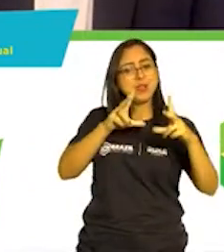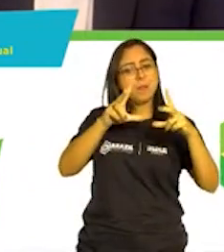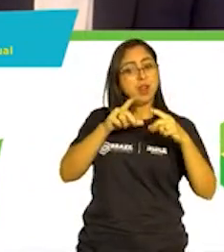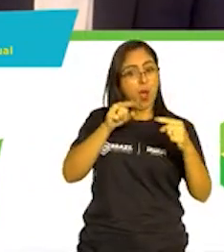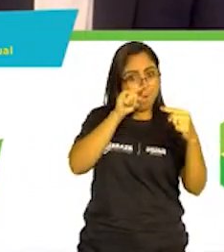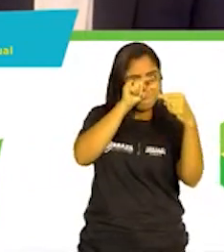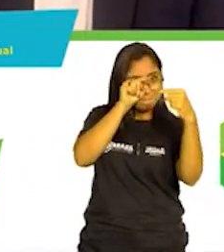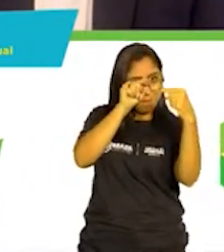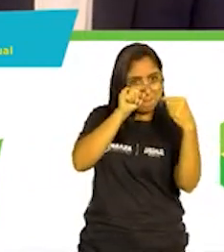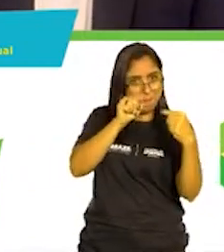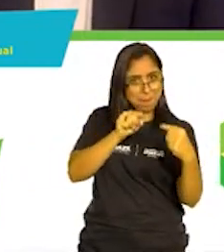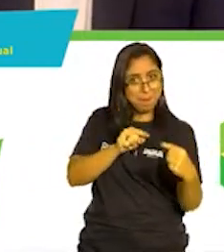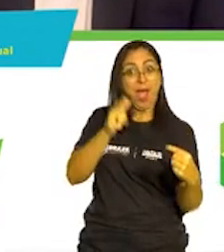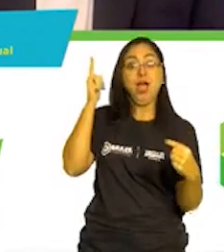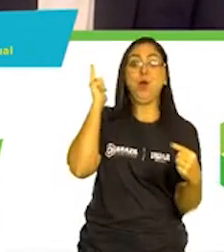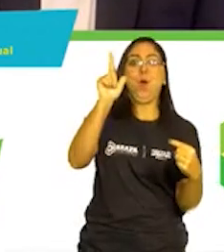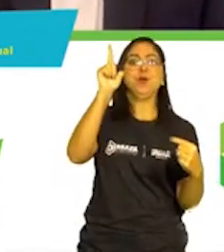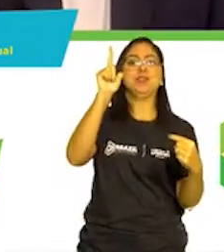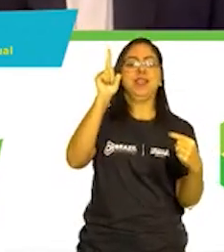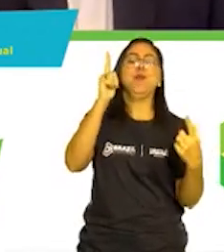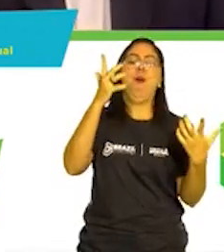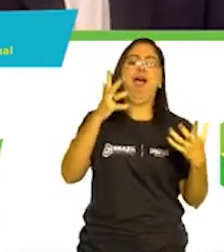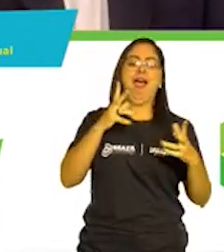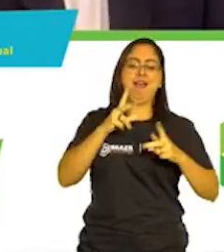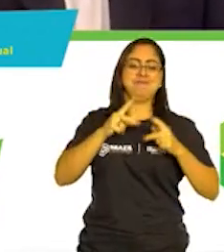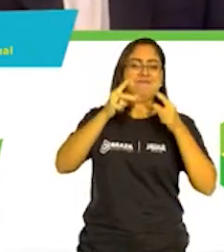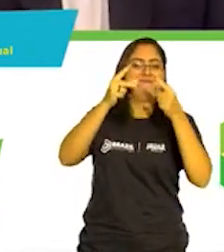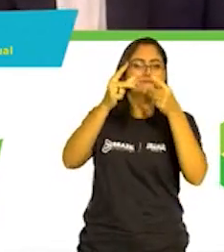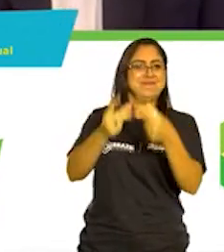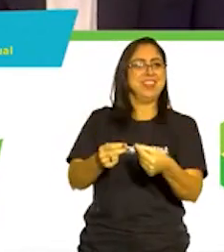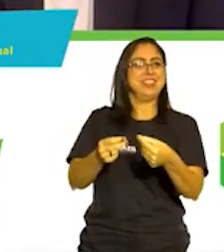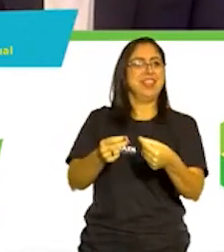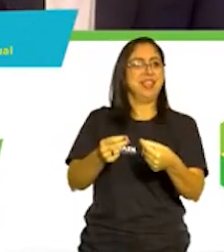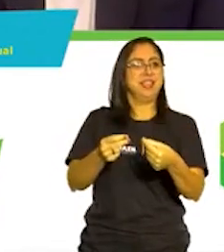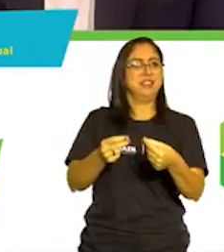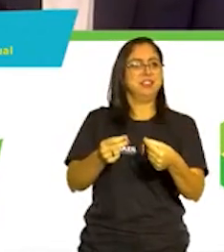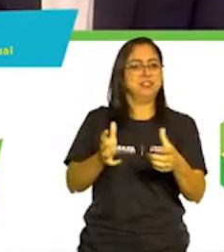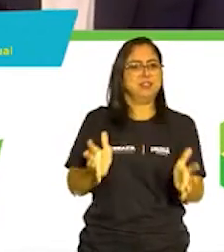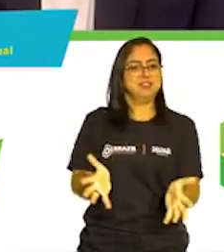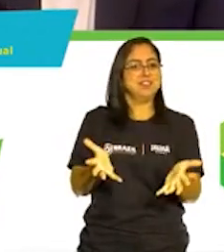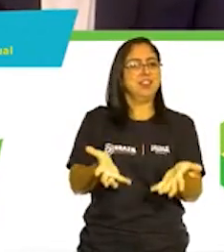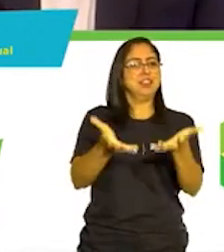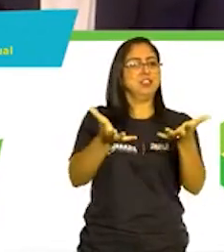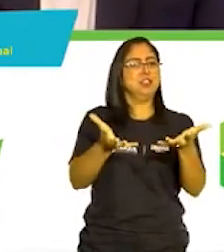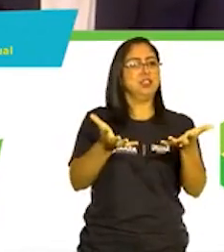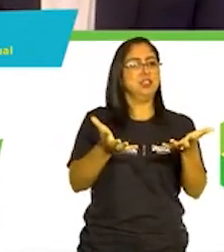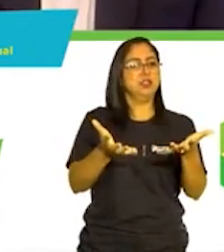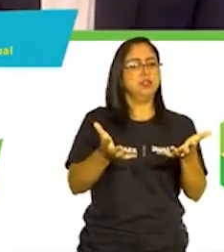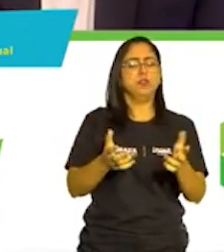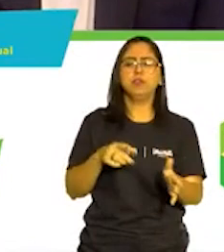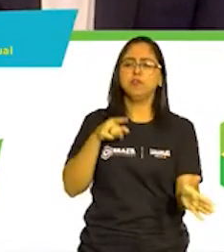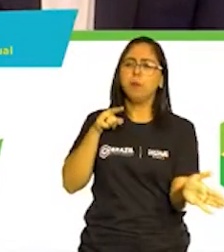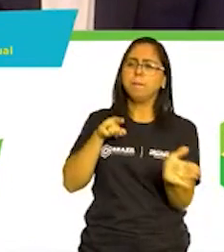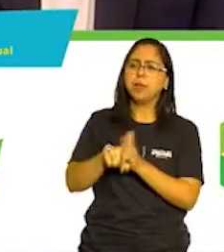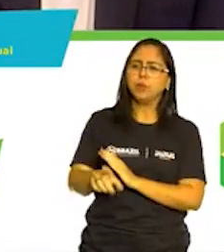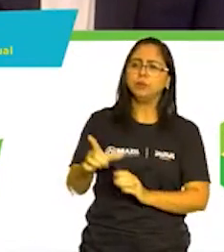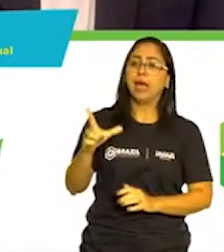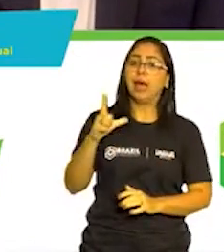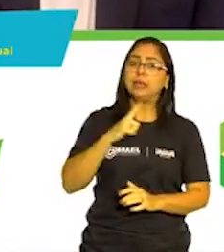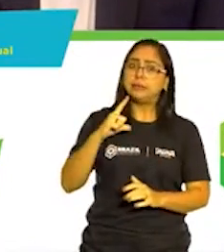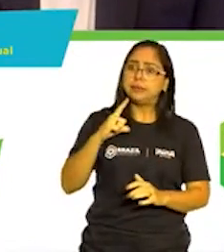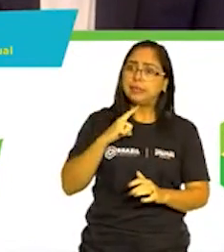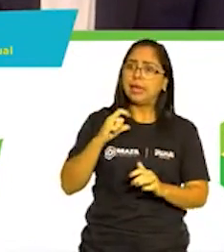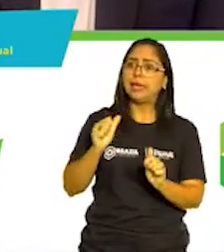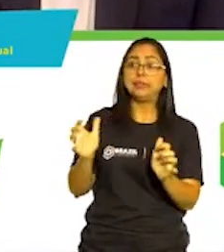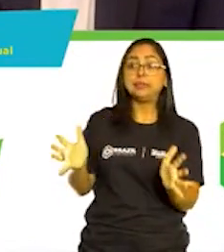para perguntar para o Mansueto se há incentivo para o Tesouro para que o